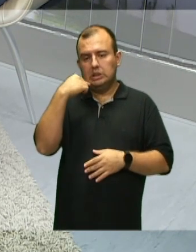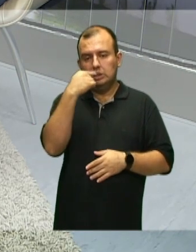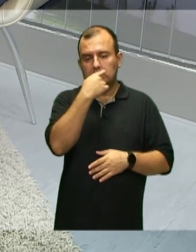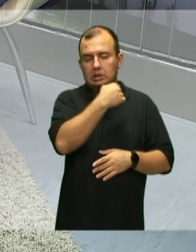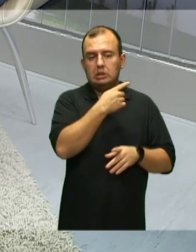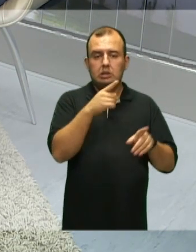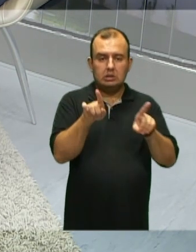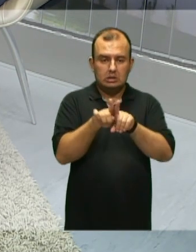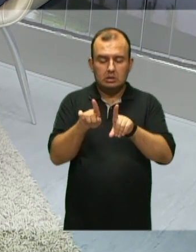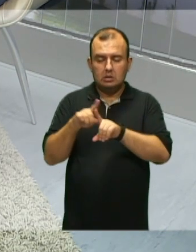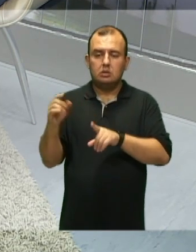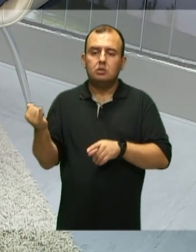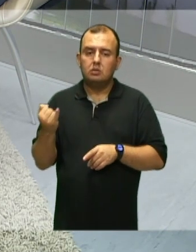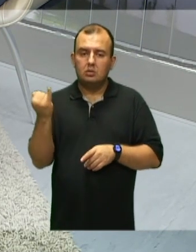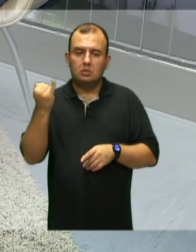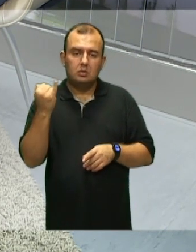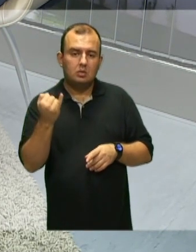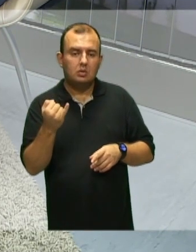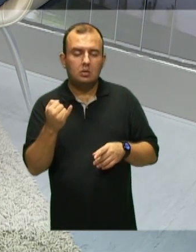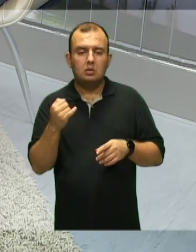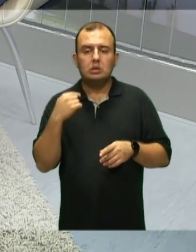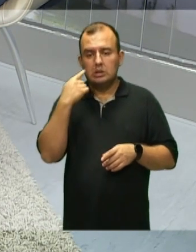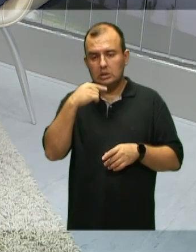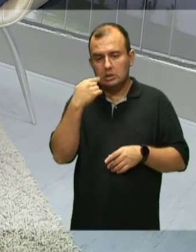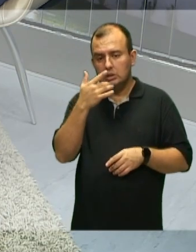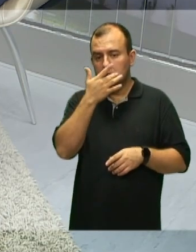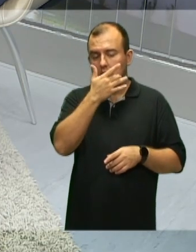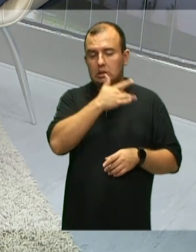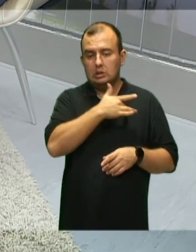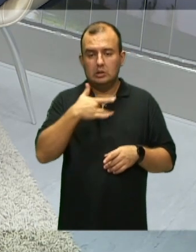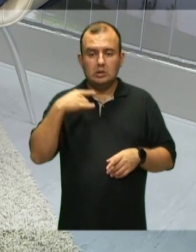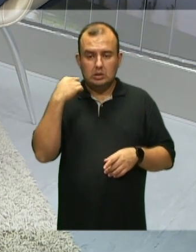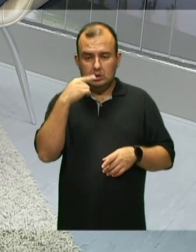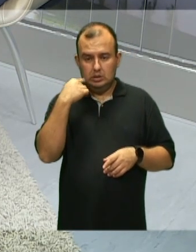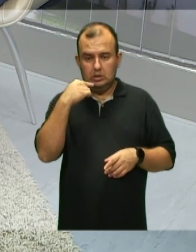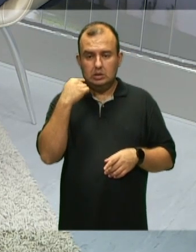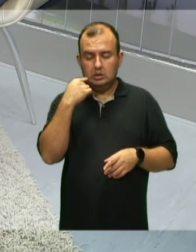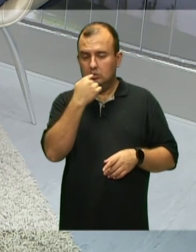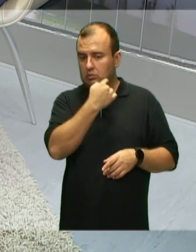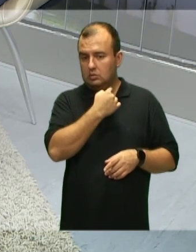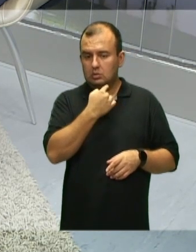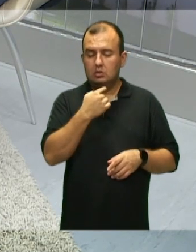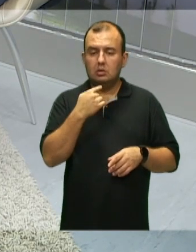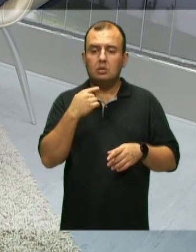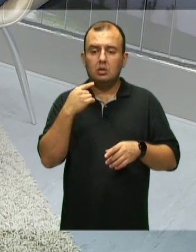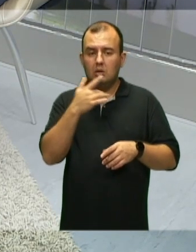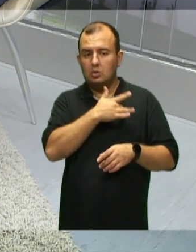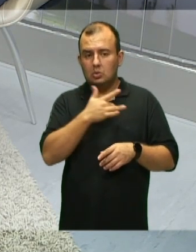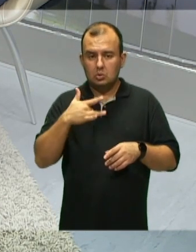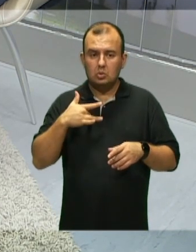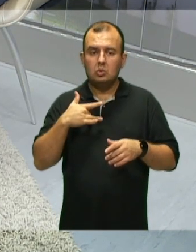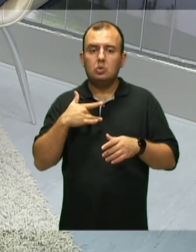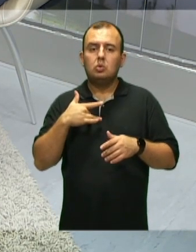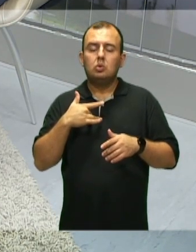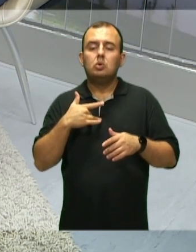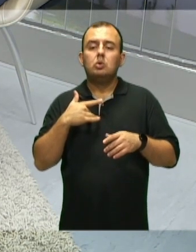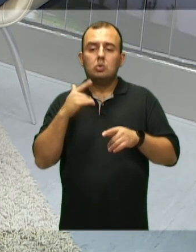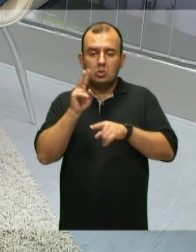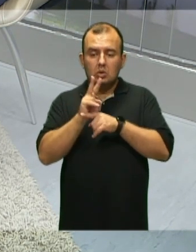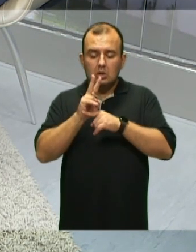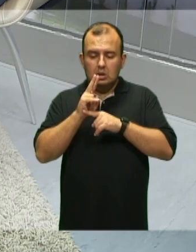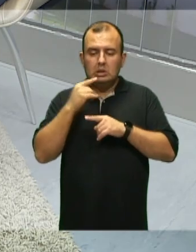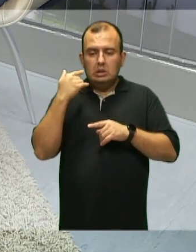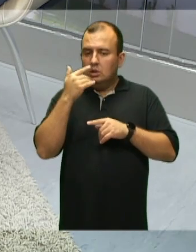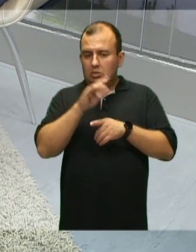ela ela acaba tendo interferência nas demais eh nas demais questões de saúde do ser